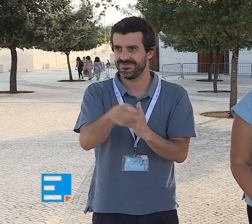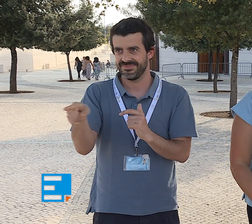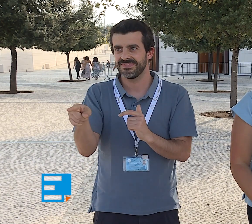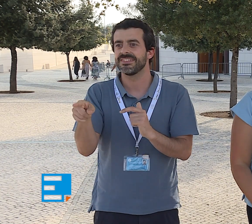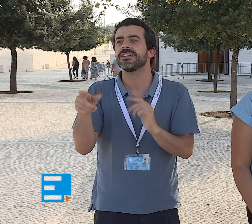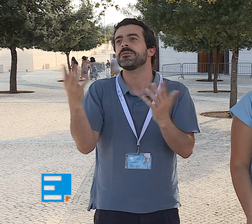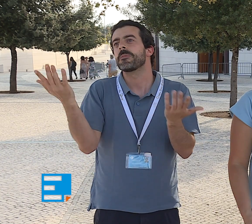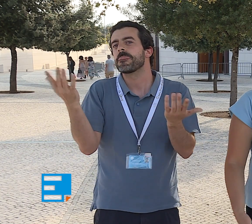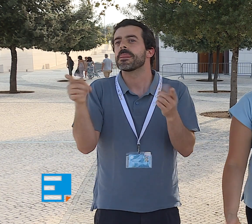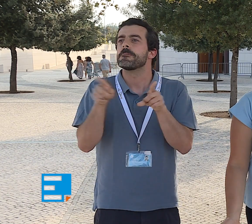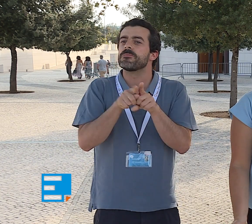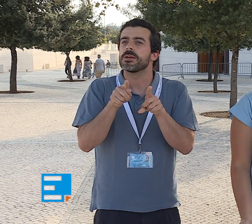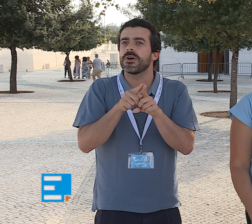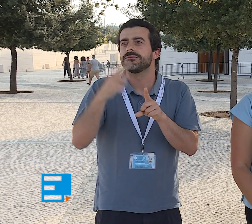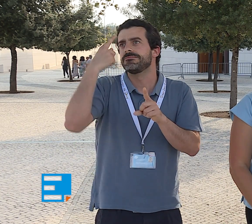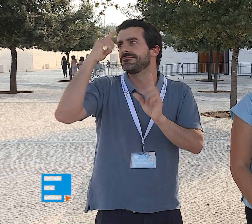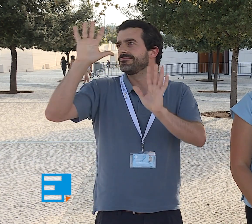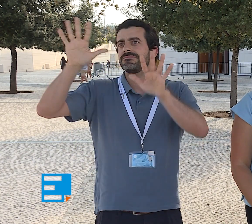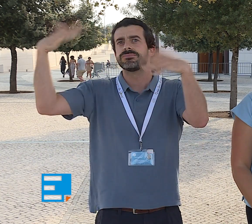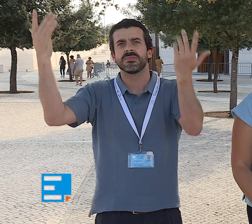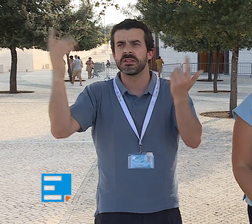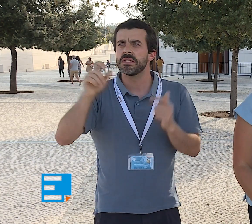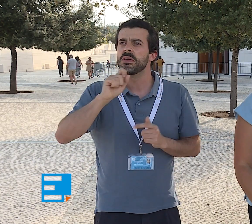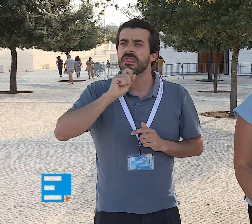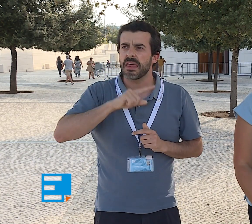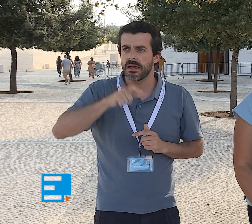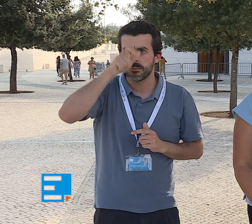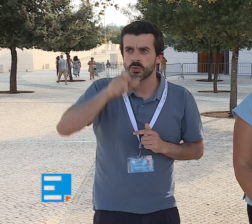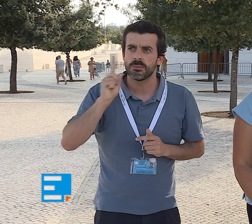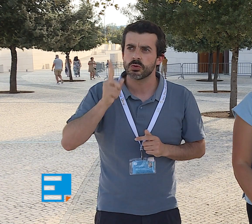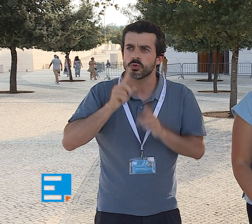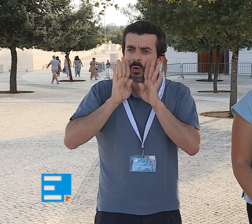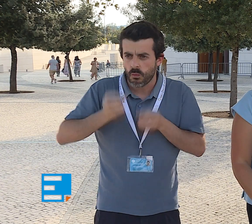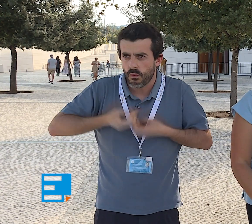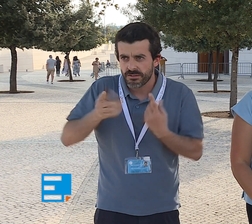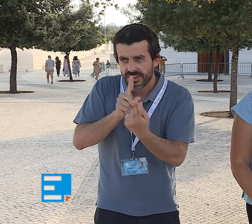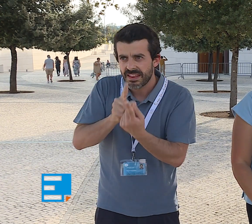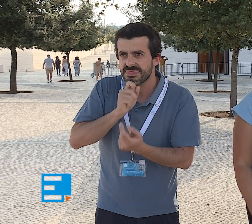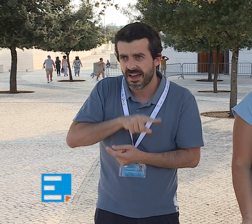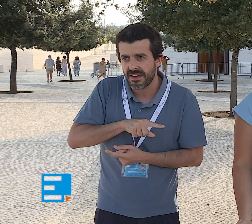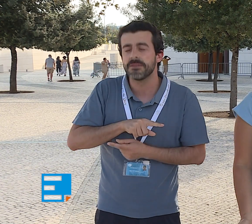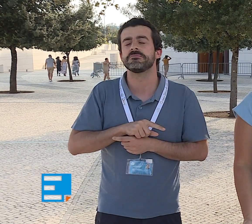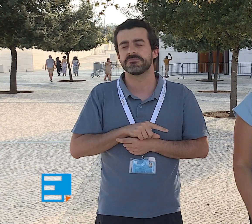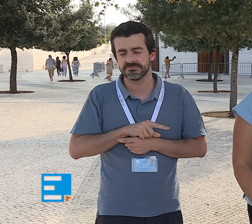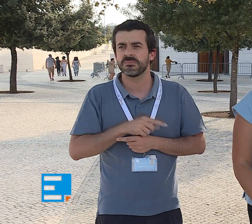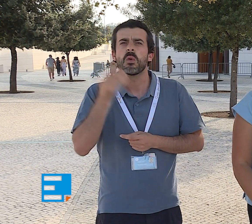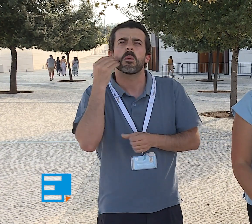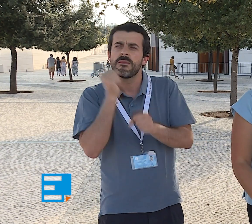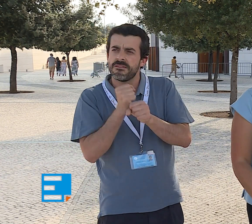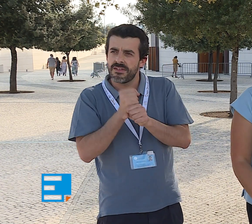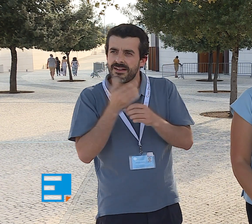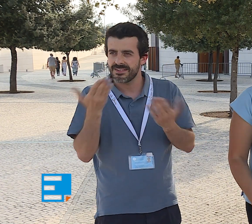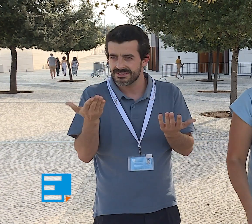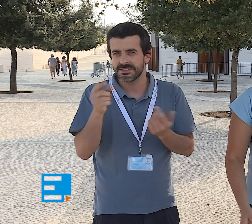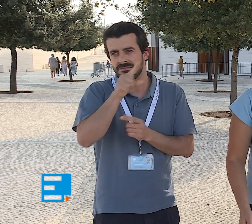mortal não passa pela cabeça, que a pessoa surda também se queira confessar, por exemplo. E como é que uma pessoa surda o faz? E